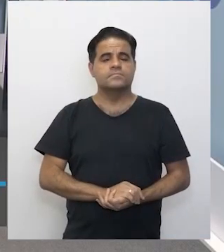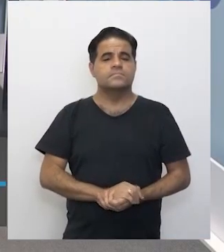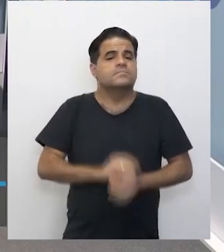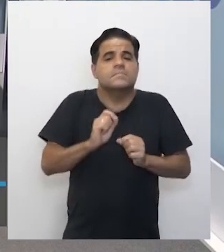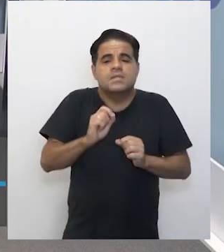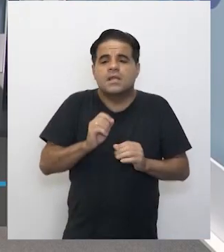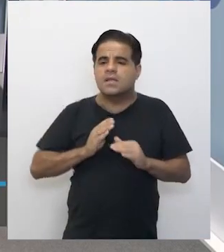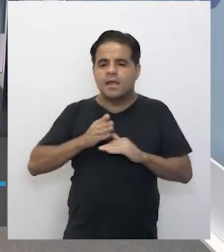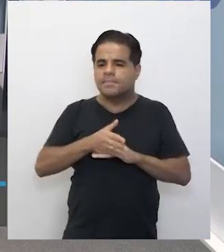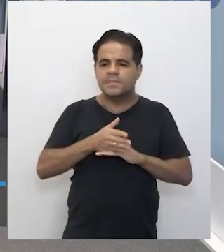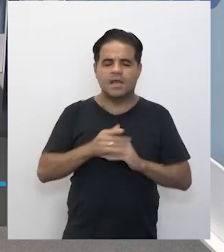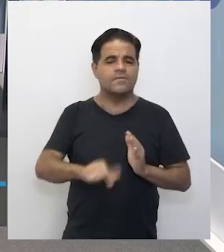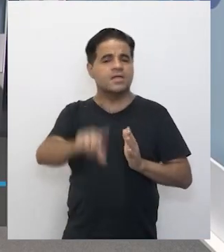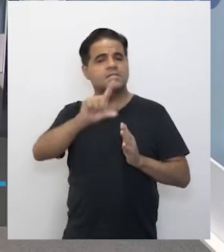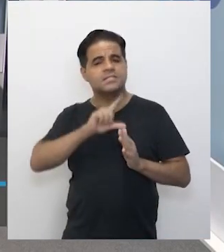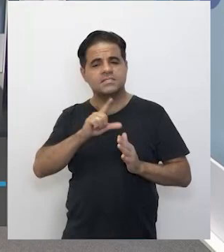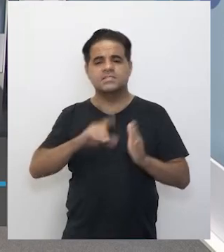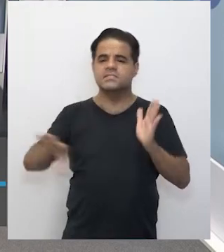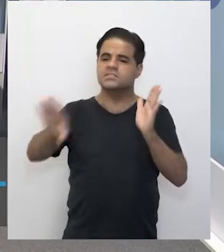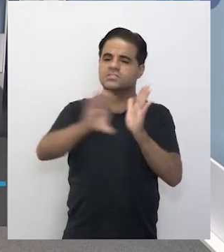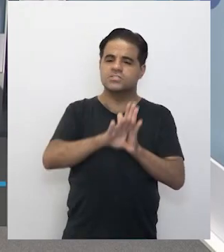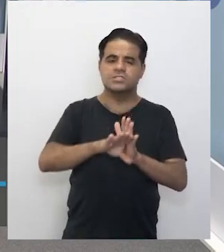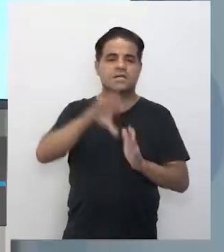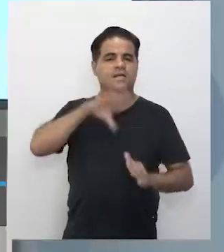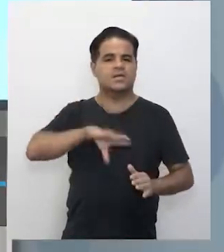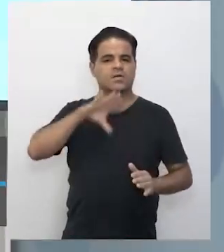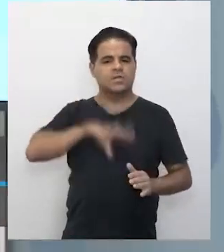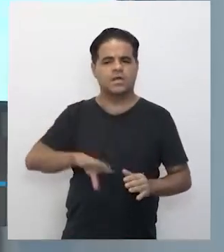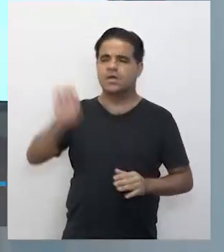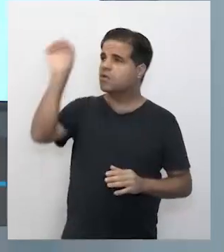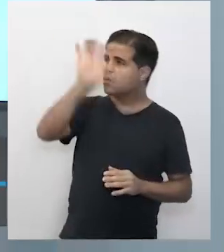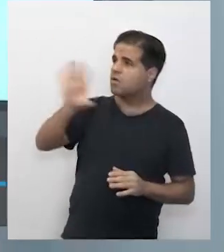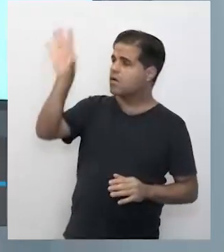habitava essas terras antes da chegada dos portugueses